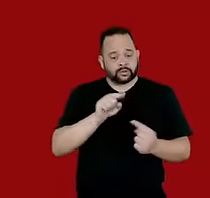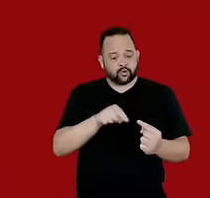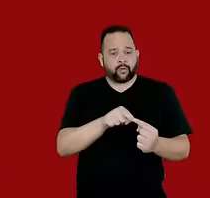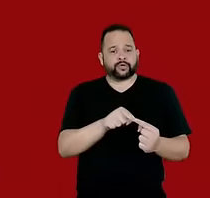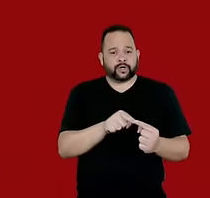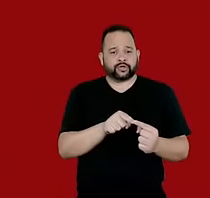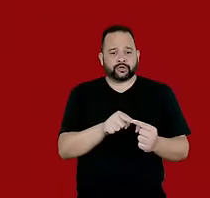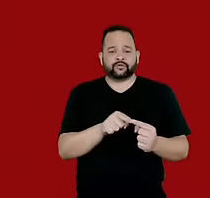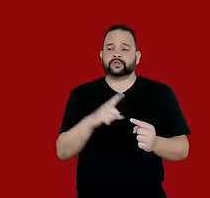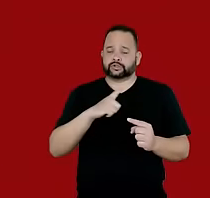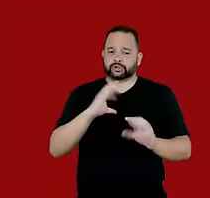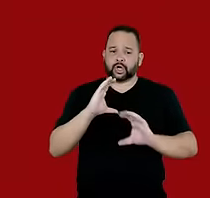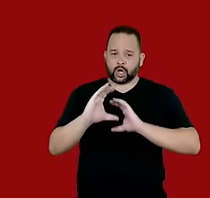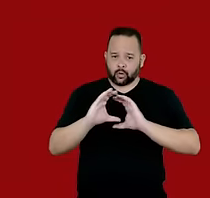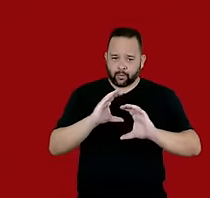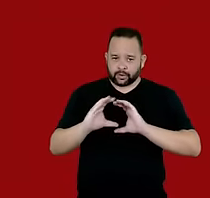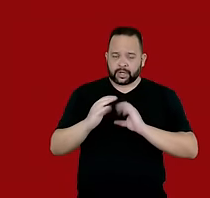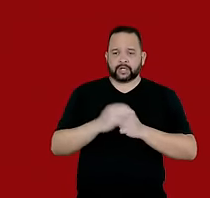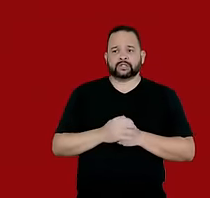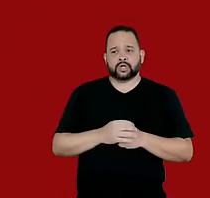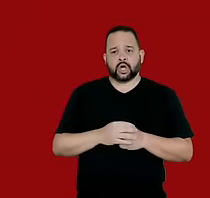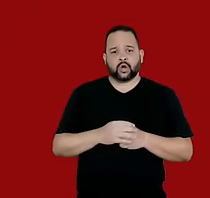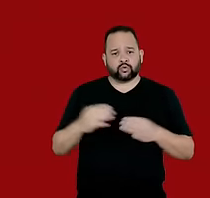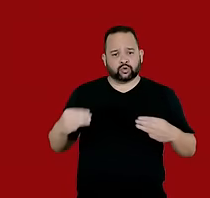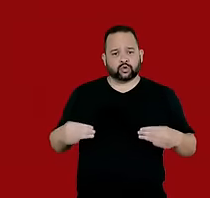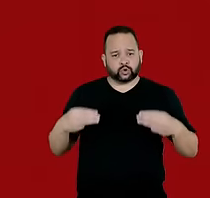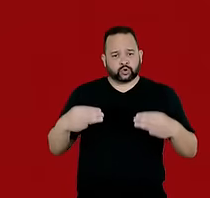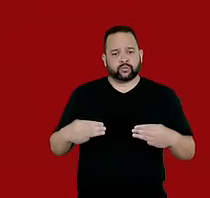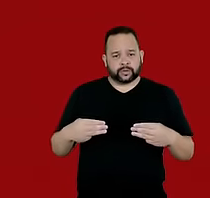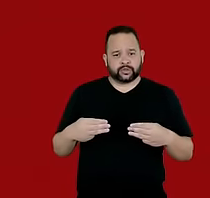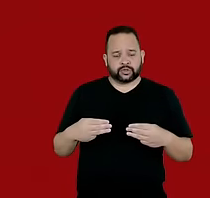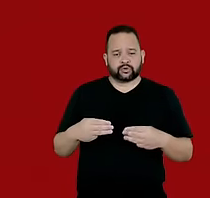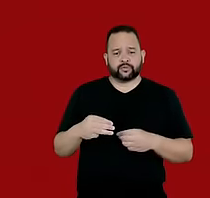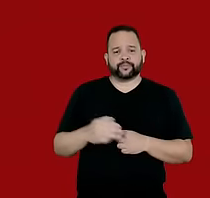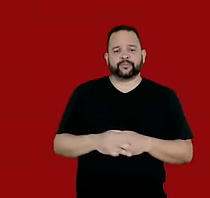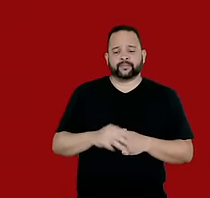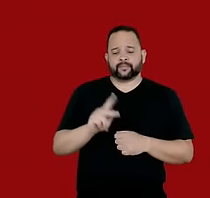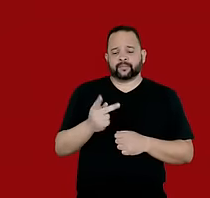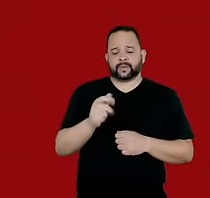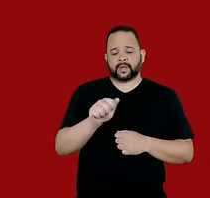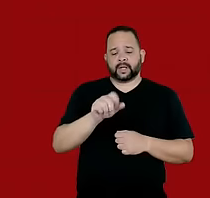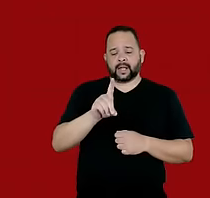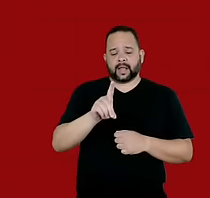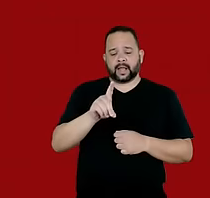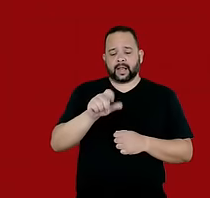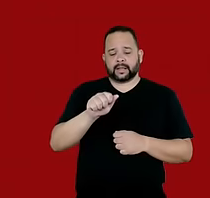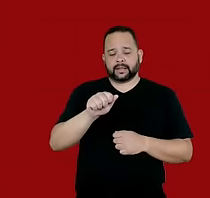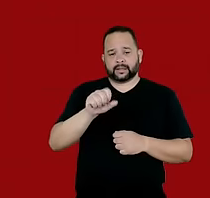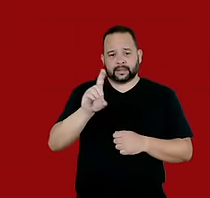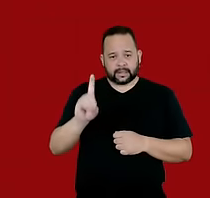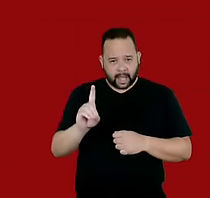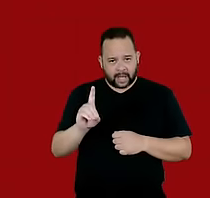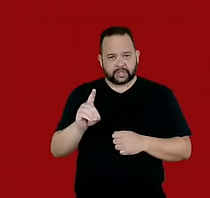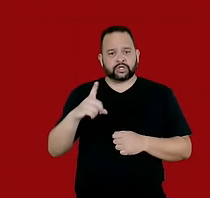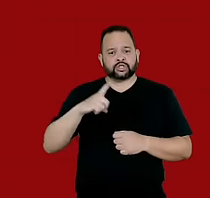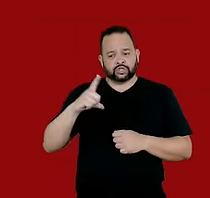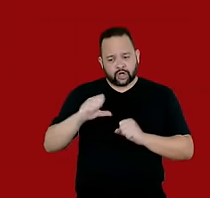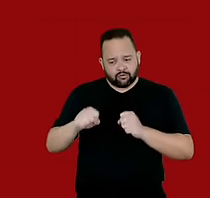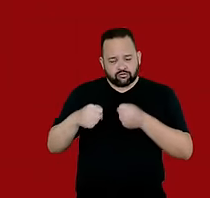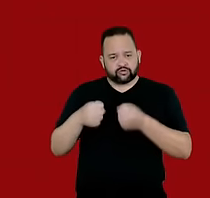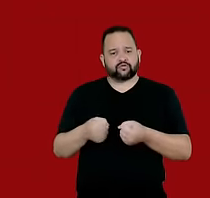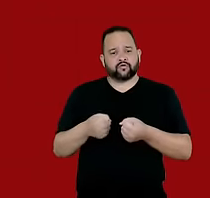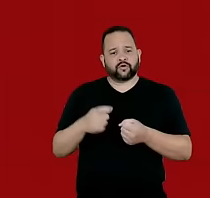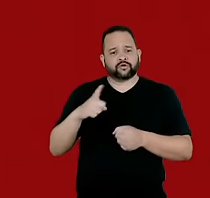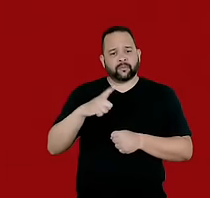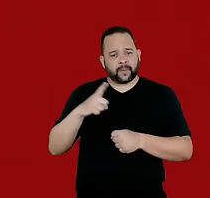iniciativa do ministro hadad de perseguir de fazer o máximo de esforço possível tem várias medidas importantes no Congresso que precisam ser